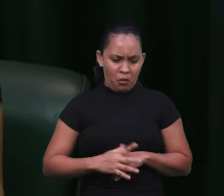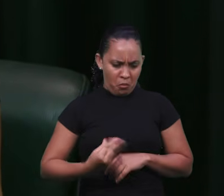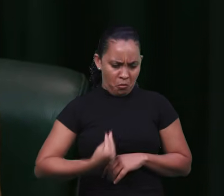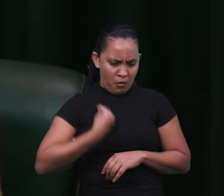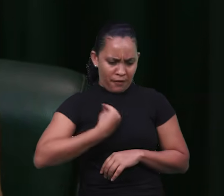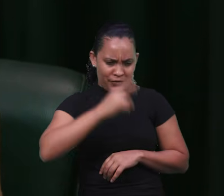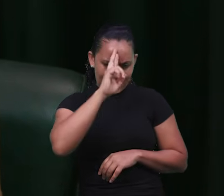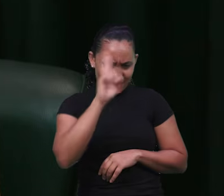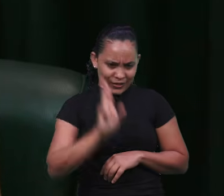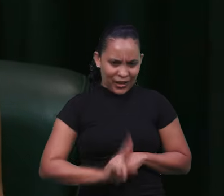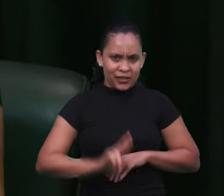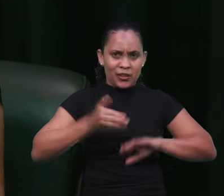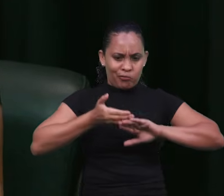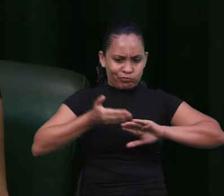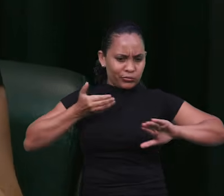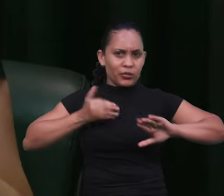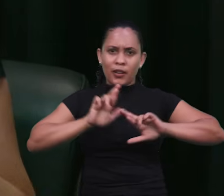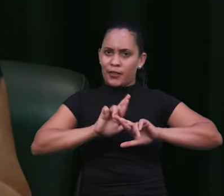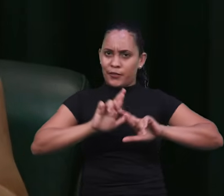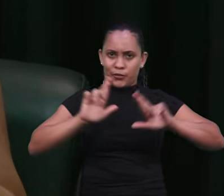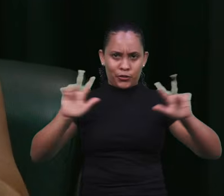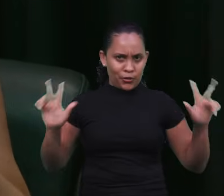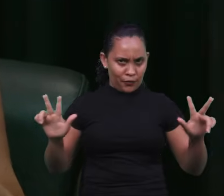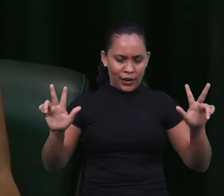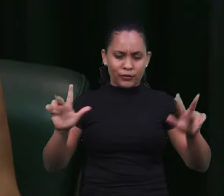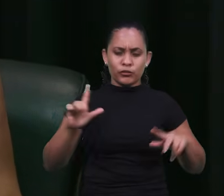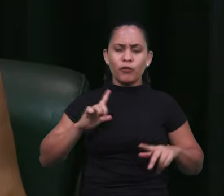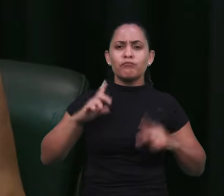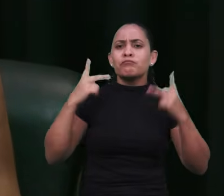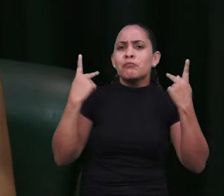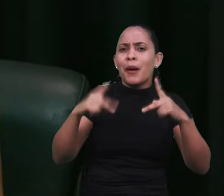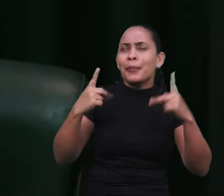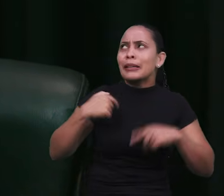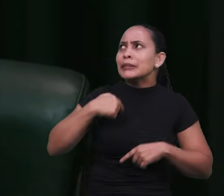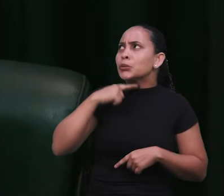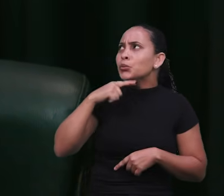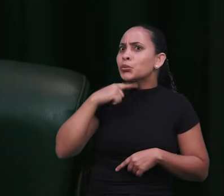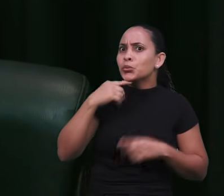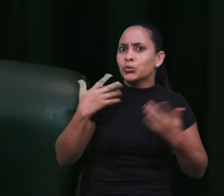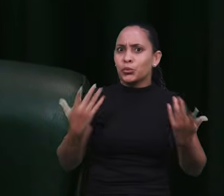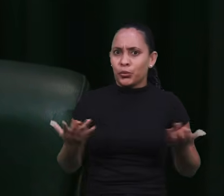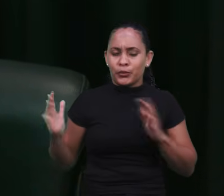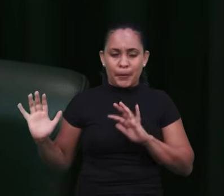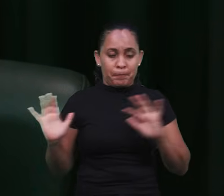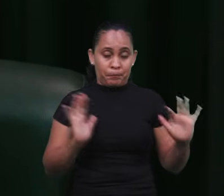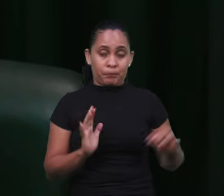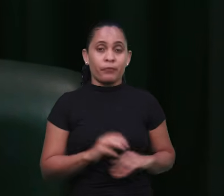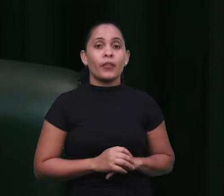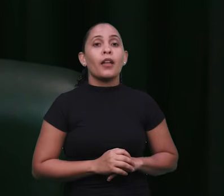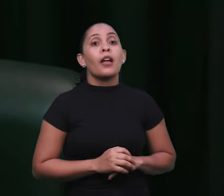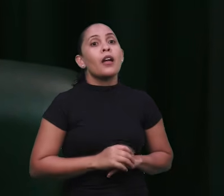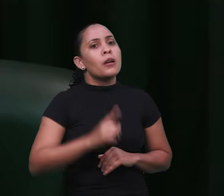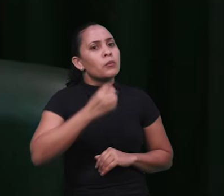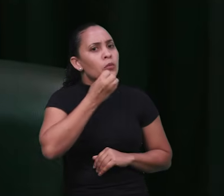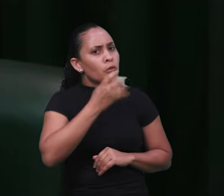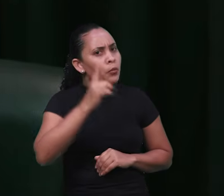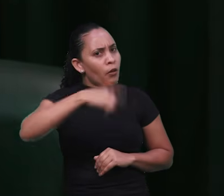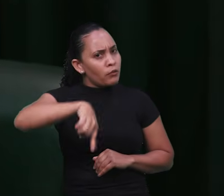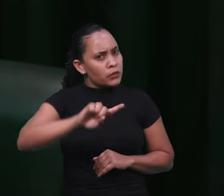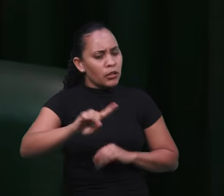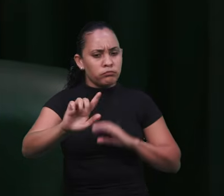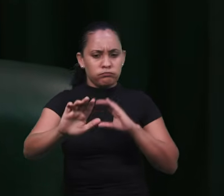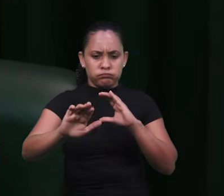gente vai ajudar, nós estamos aqui, né, para estudar junto com os irmãos, porque quando os irmãos traz essas dúvidas,